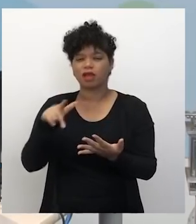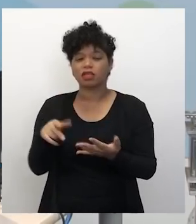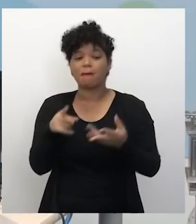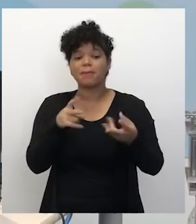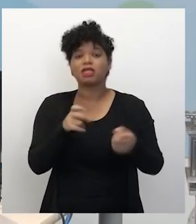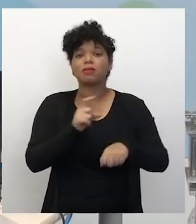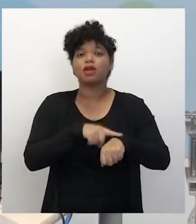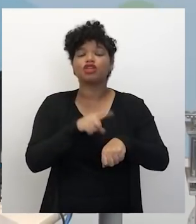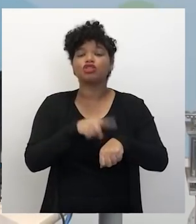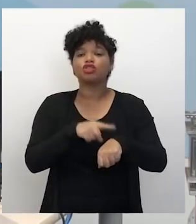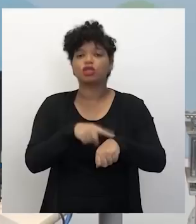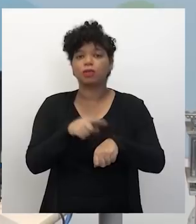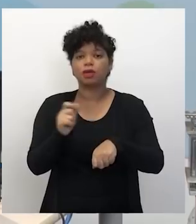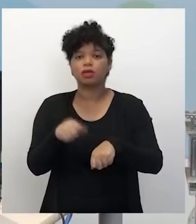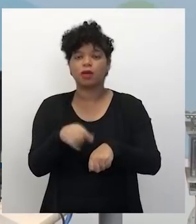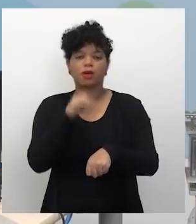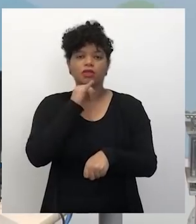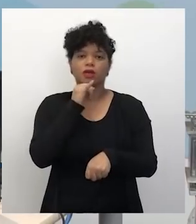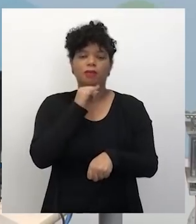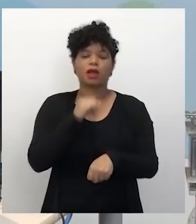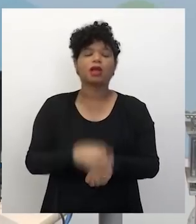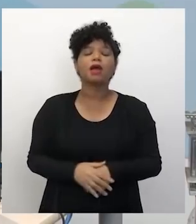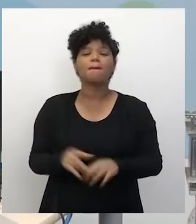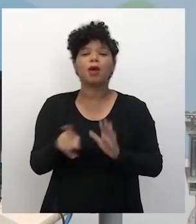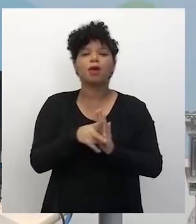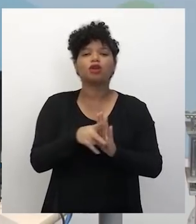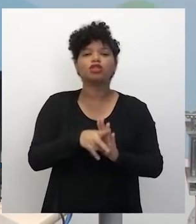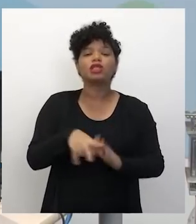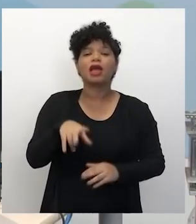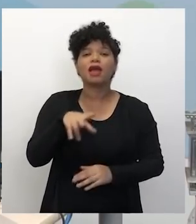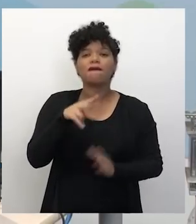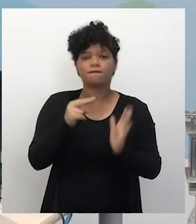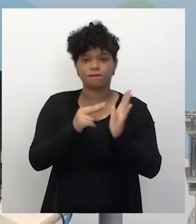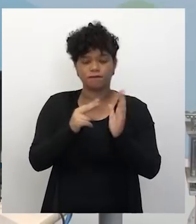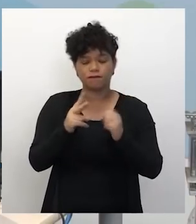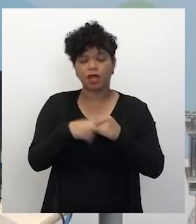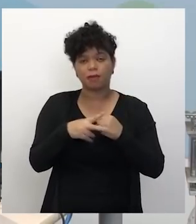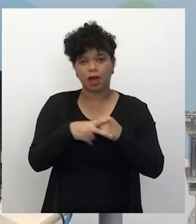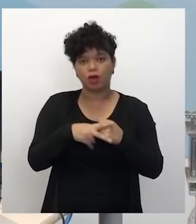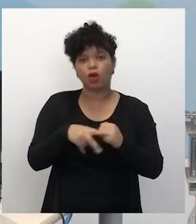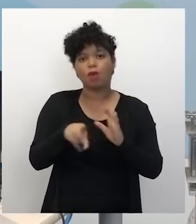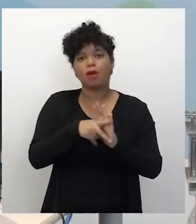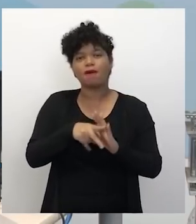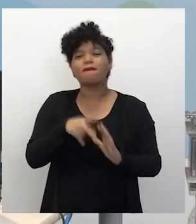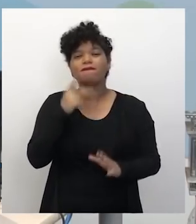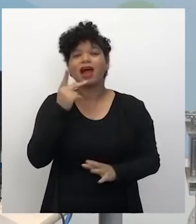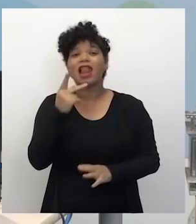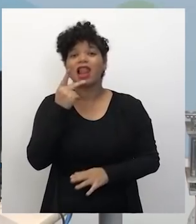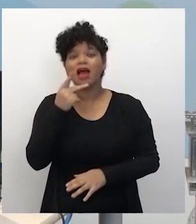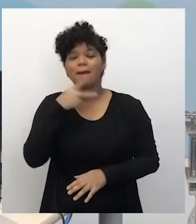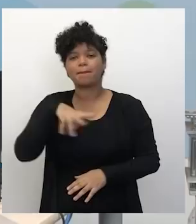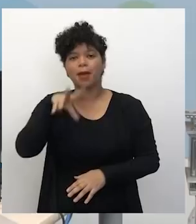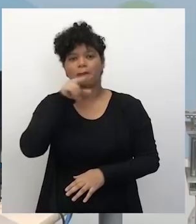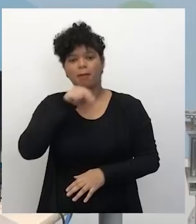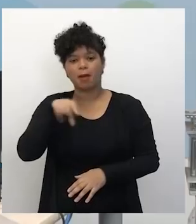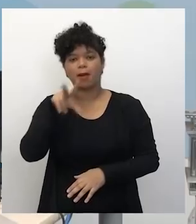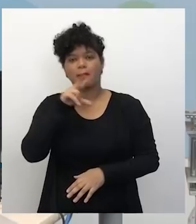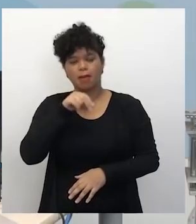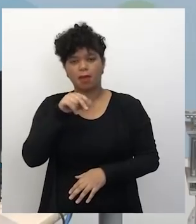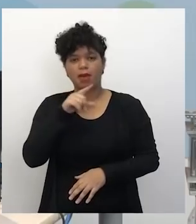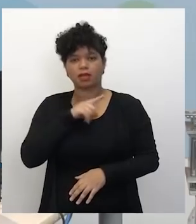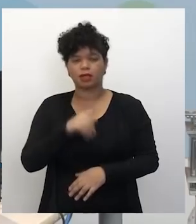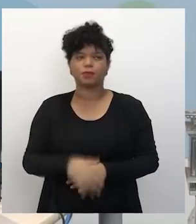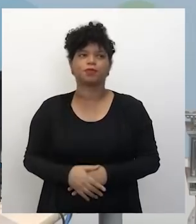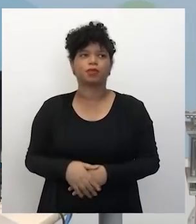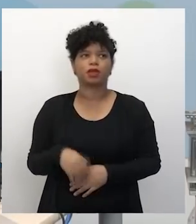até mesmo o tempo verbal, né? Vai mostrar para a gente. Então, quando nós estamos lendo, aparece certo dia,